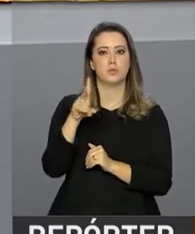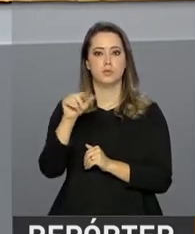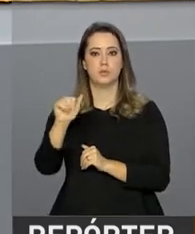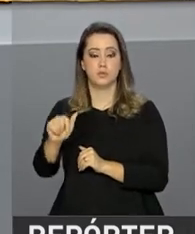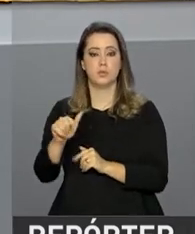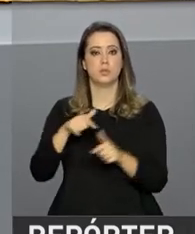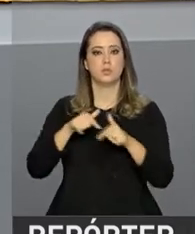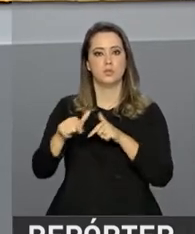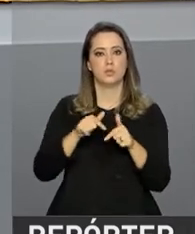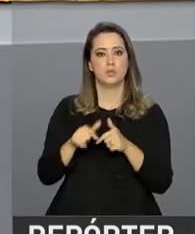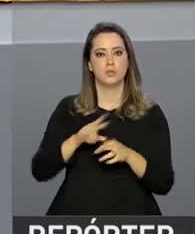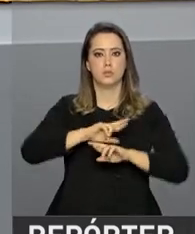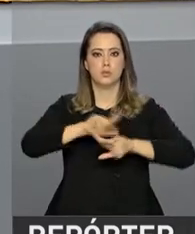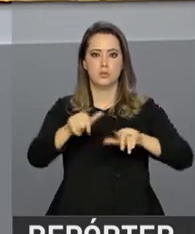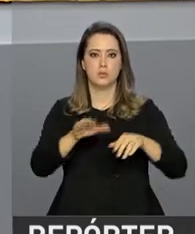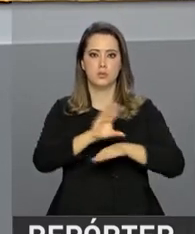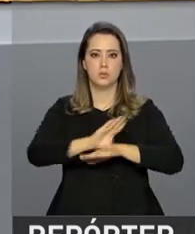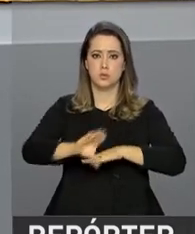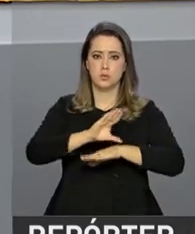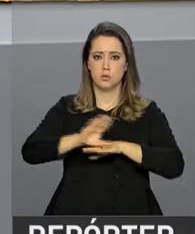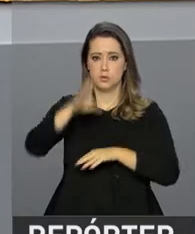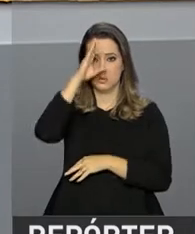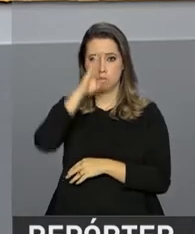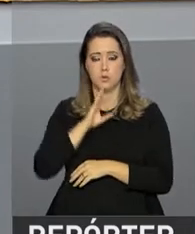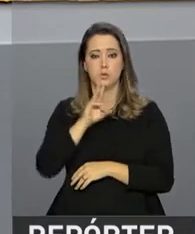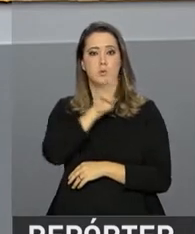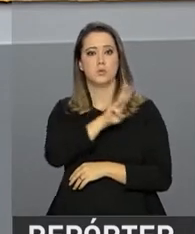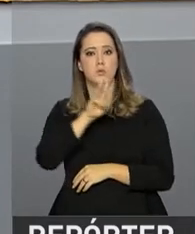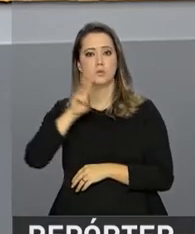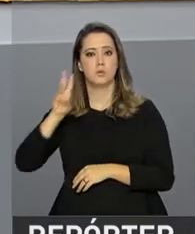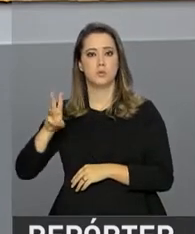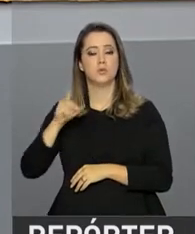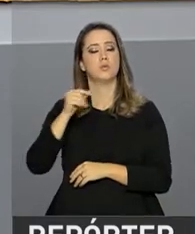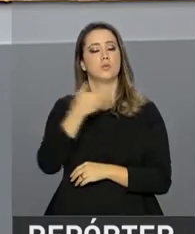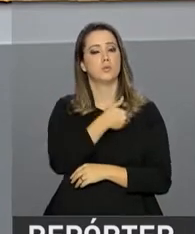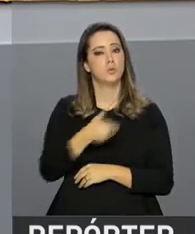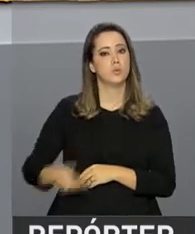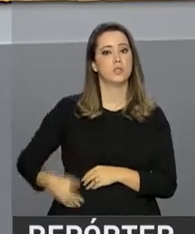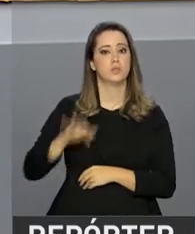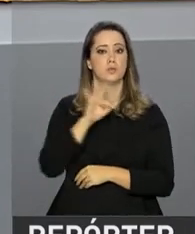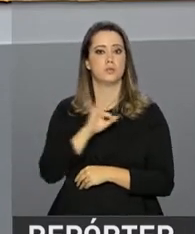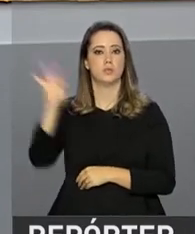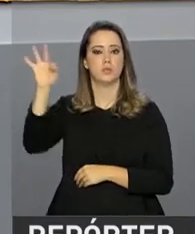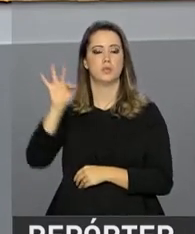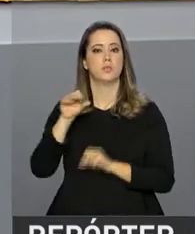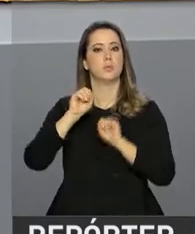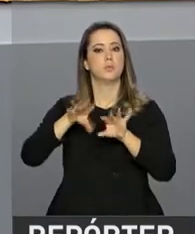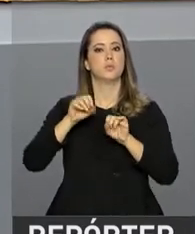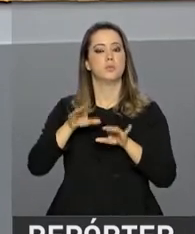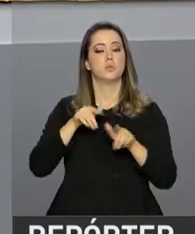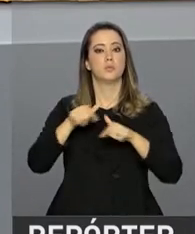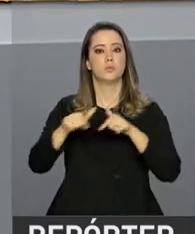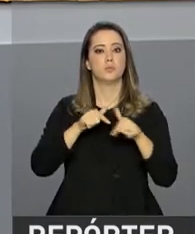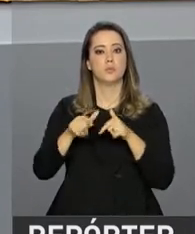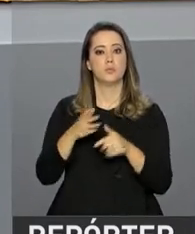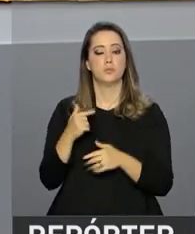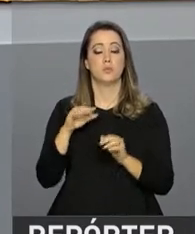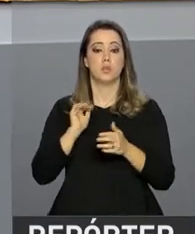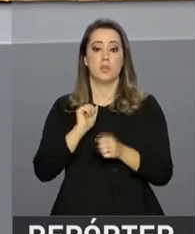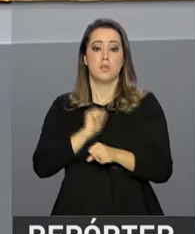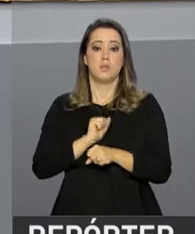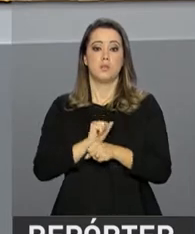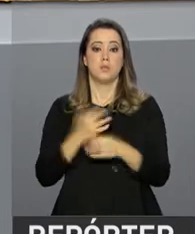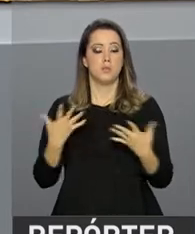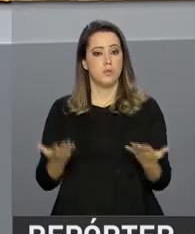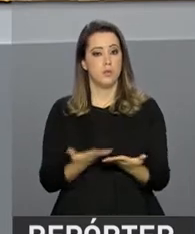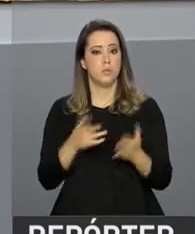encontrar diversos cursos gratuitos numa plataforma criada pelo governo federal, a Escola do Trabalhador. Mas nós interrompemos e